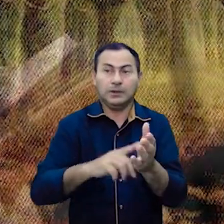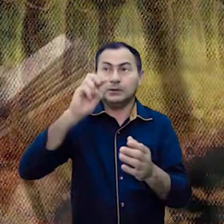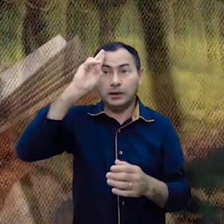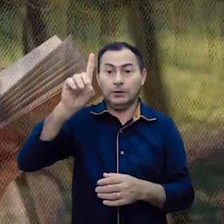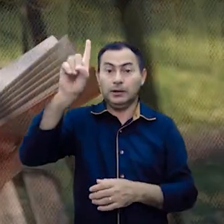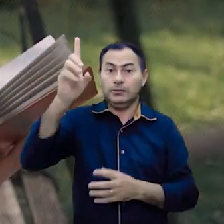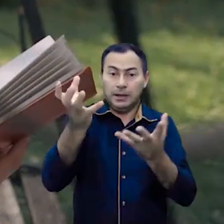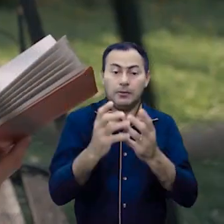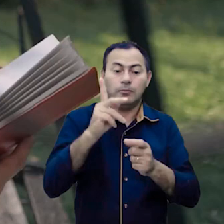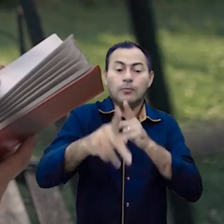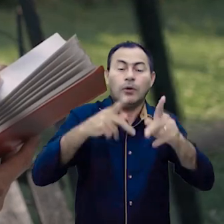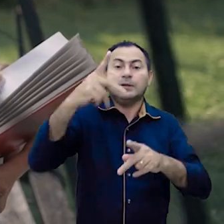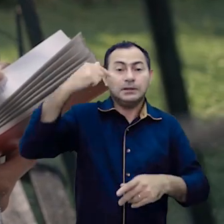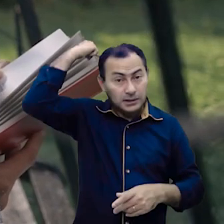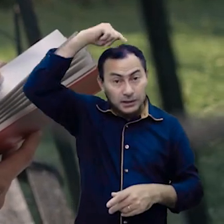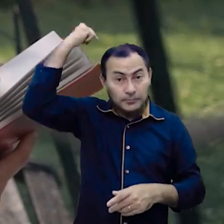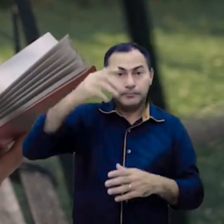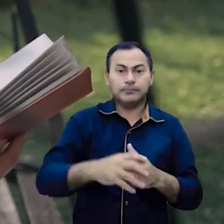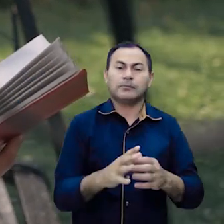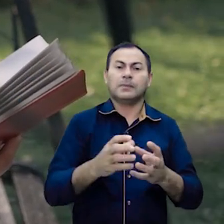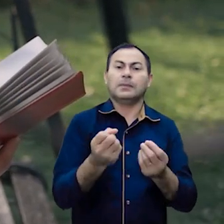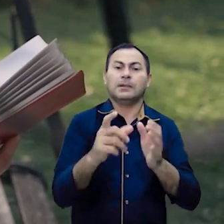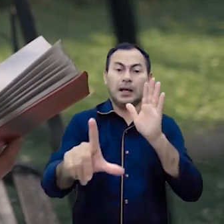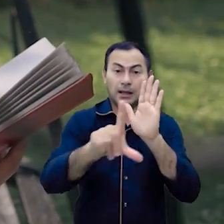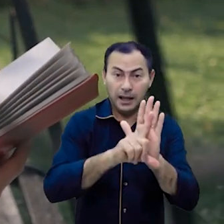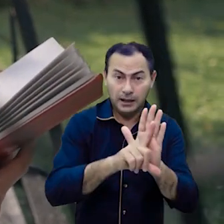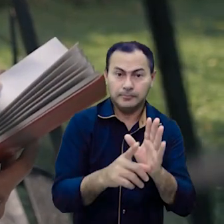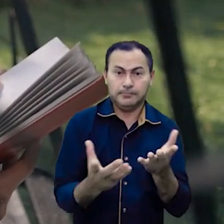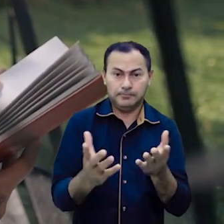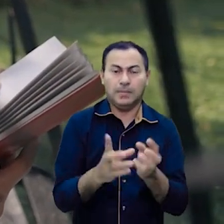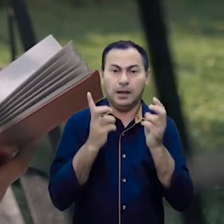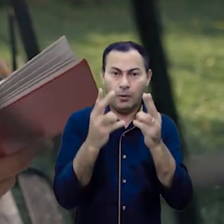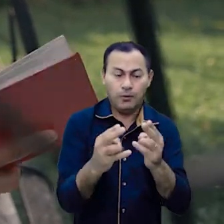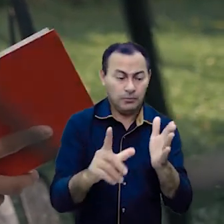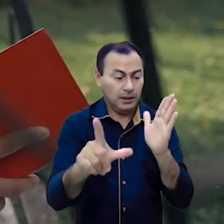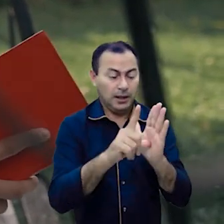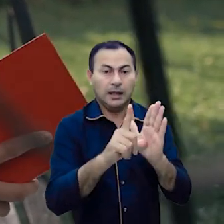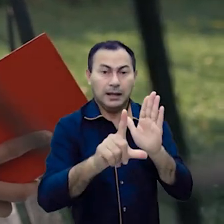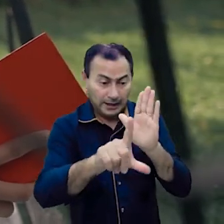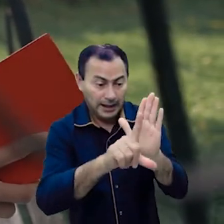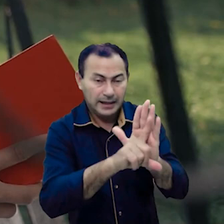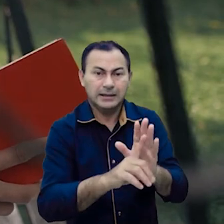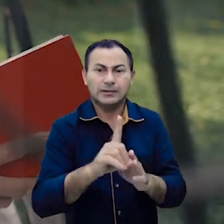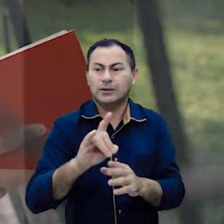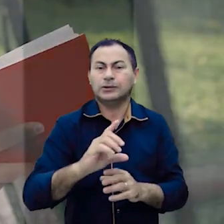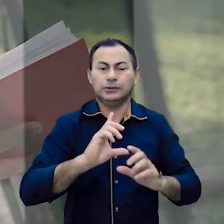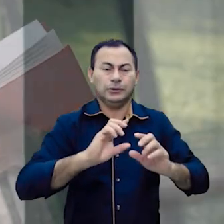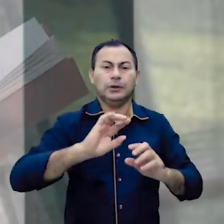porque o Senhor Deus queria que seu povo fosse Santo muitas dessas leis eram como se fossem leis